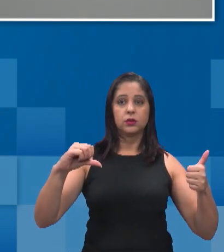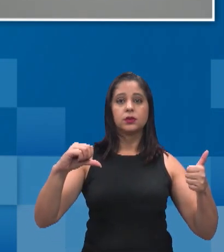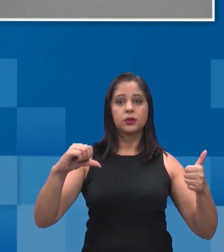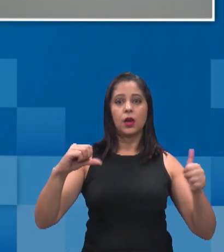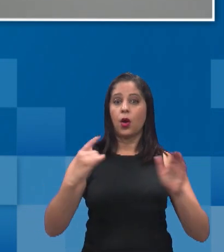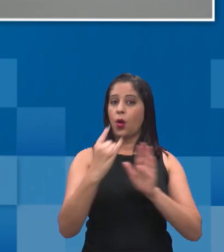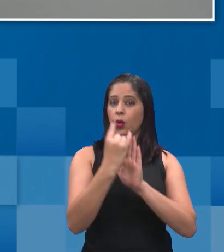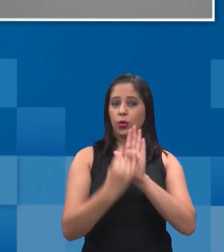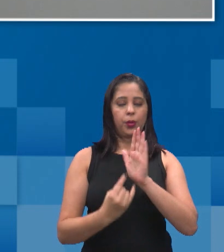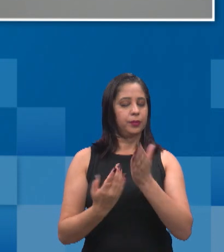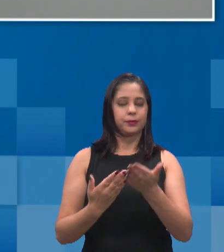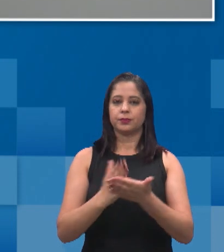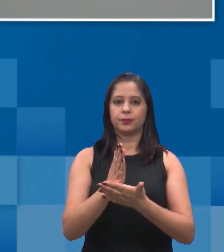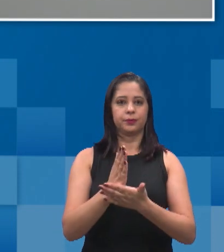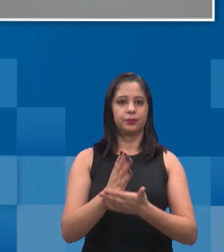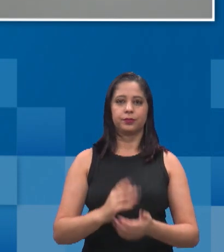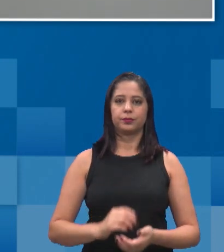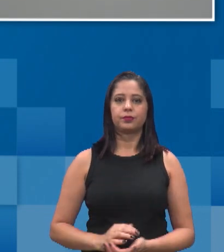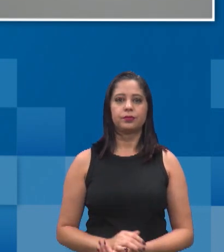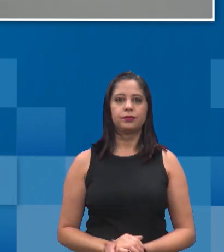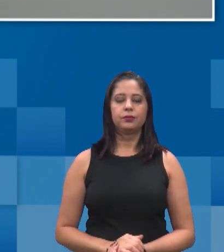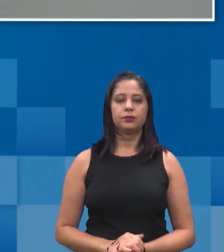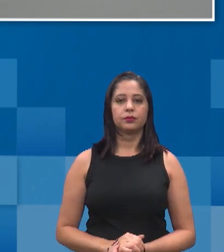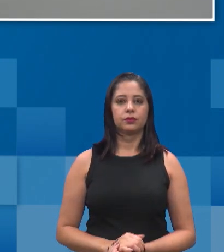requerimento está rejeitado.